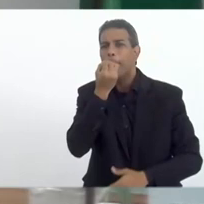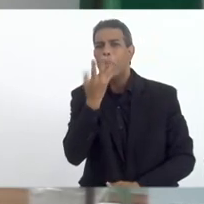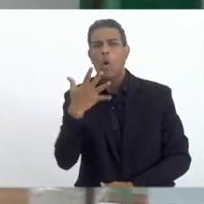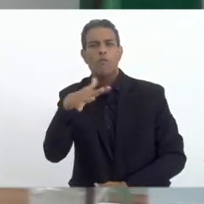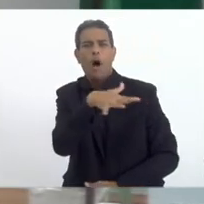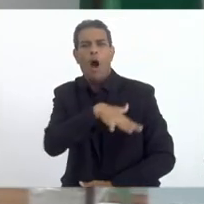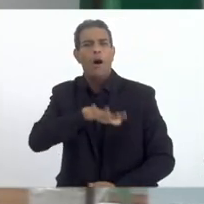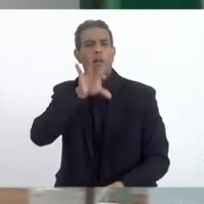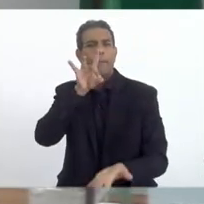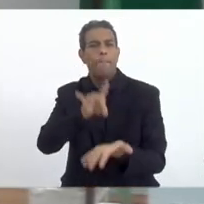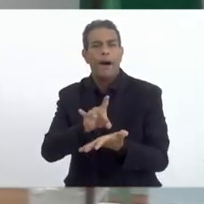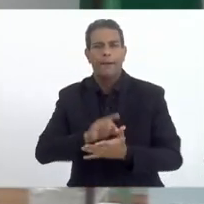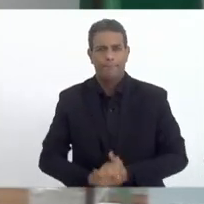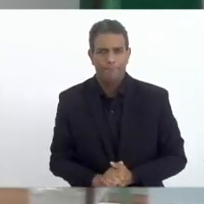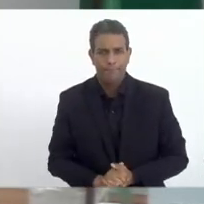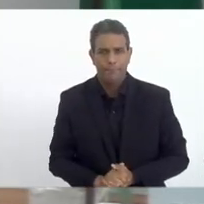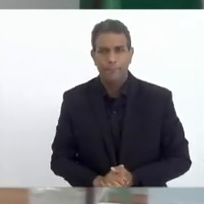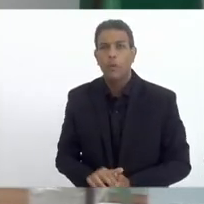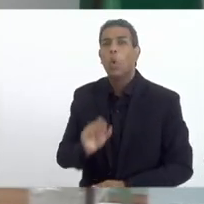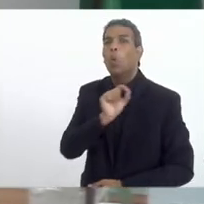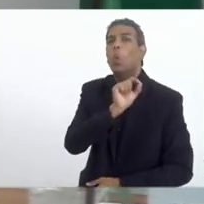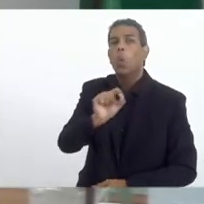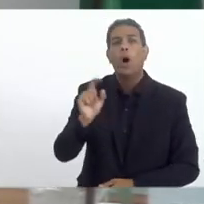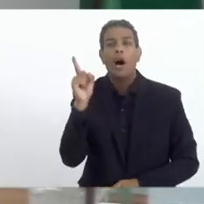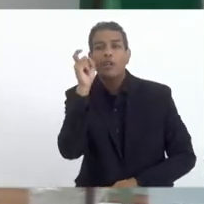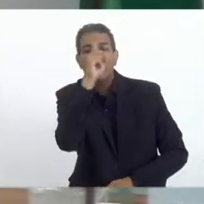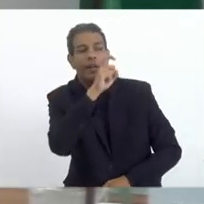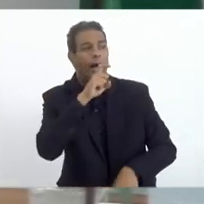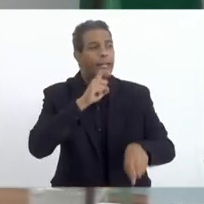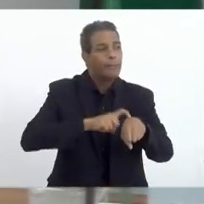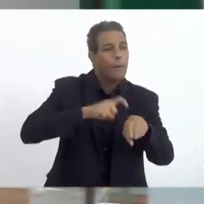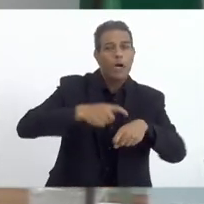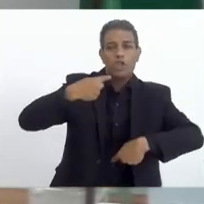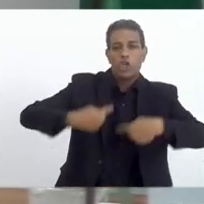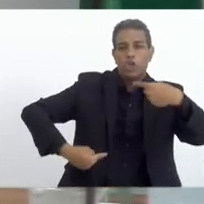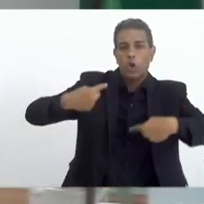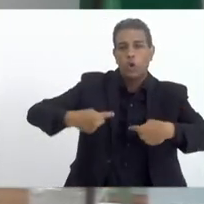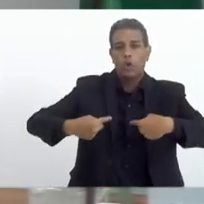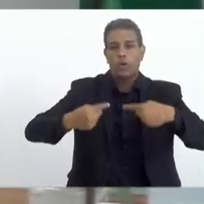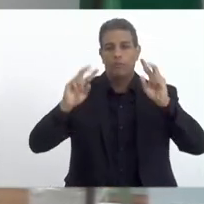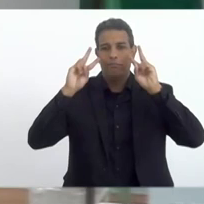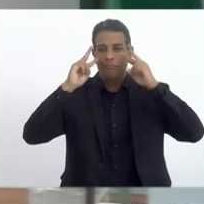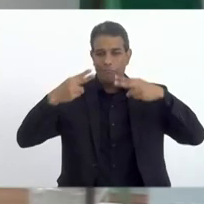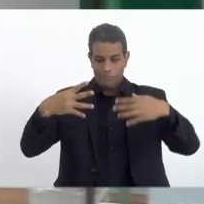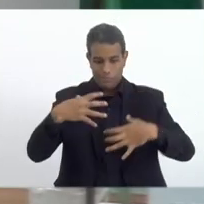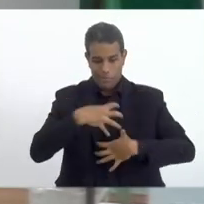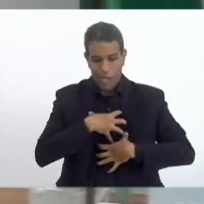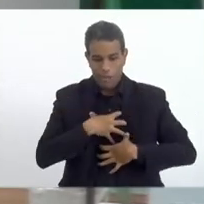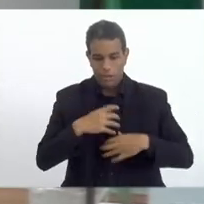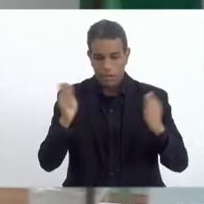gratificante, porque o pior dos mundos é quando você tem um interlocutor